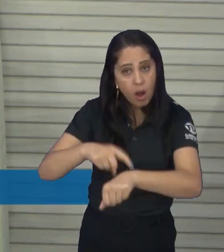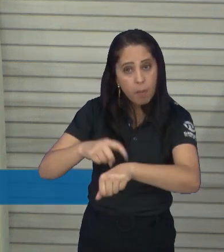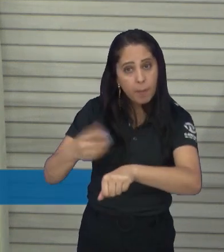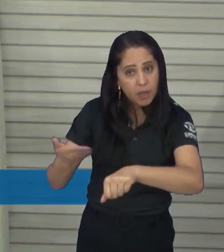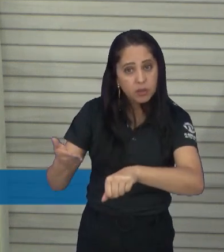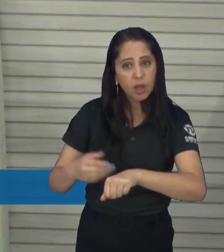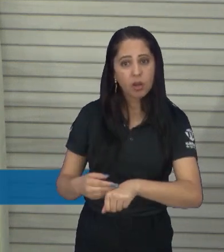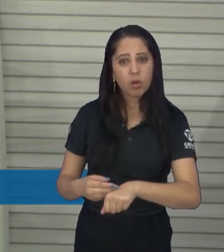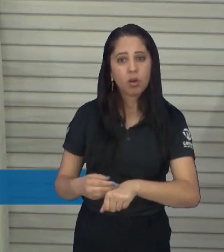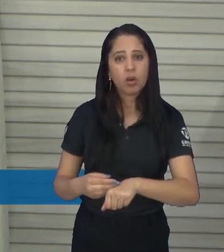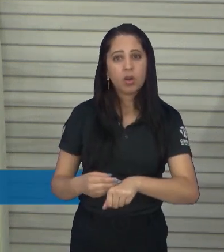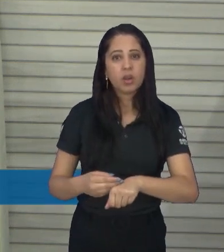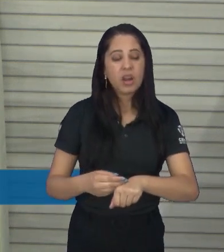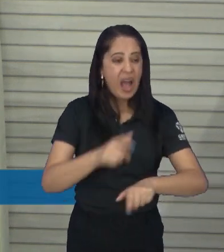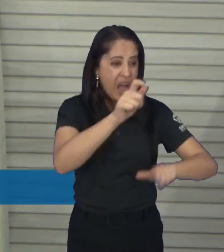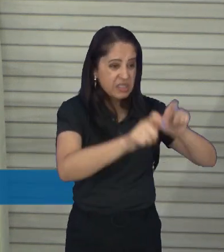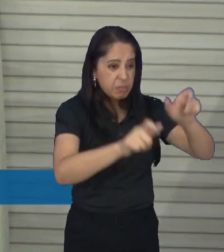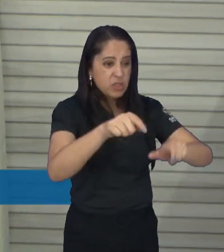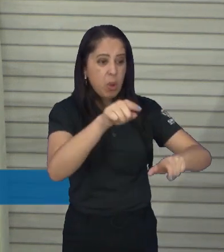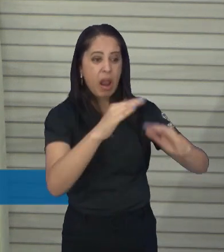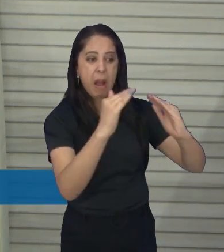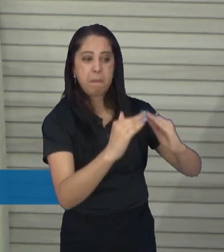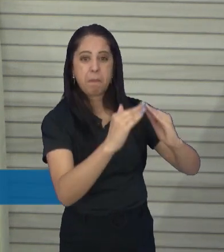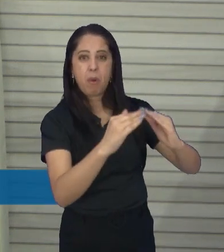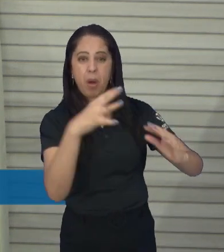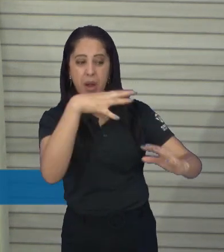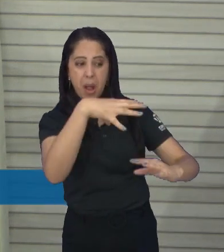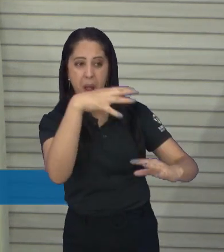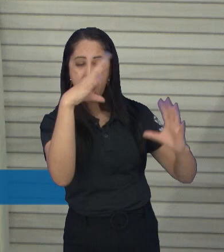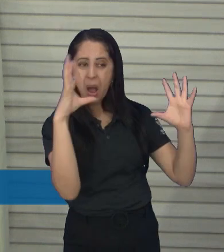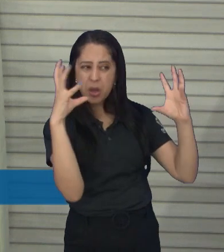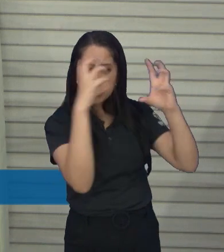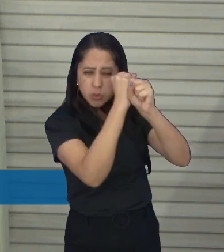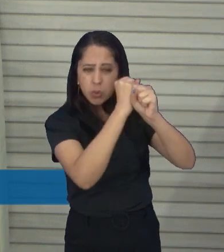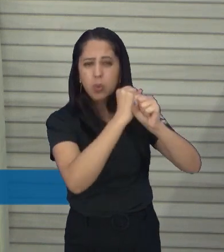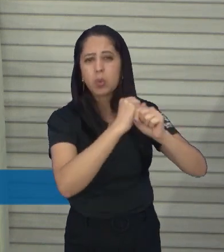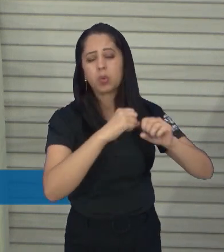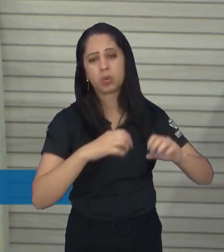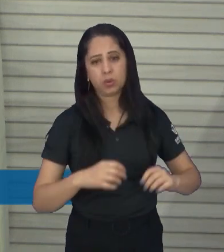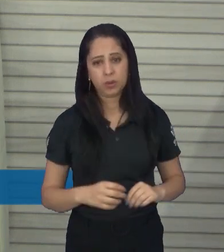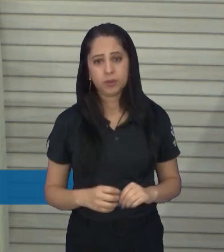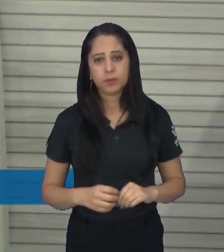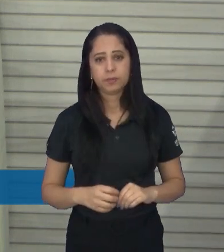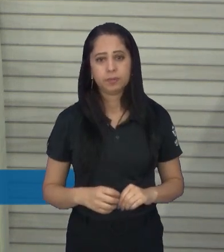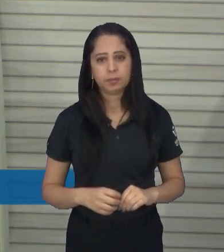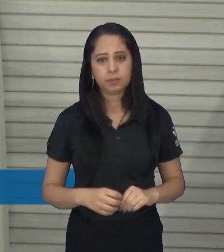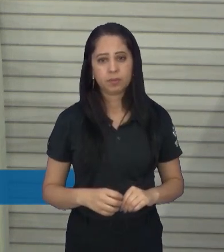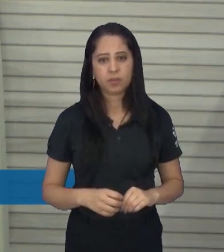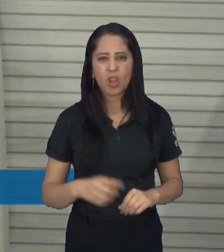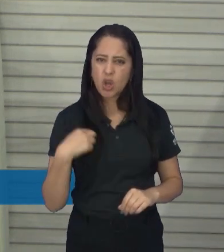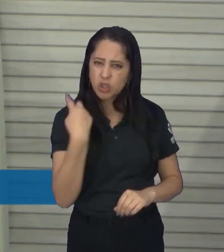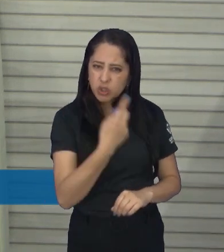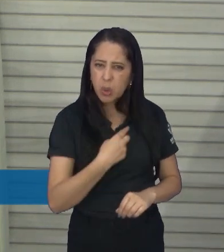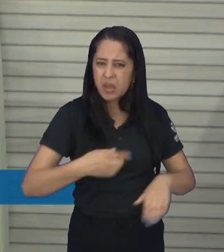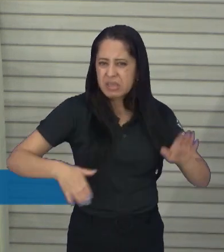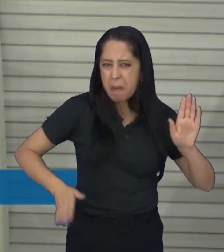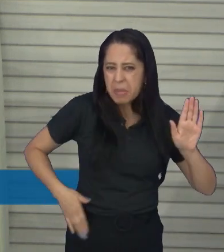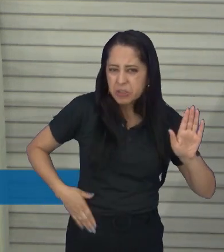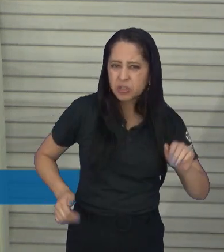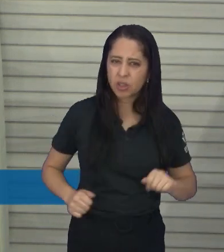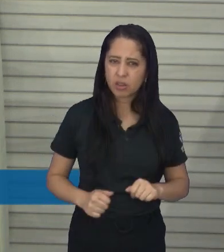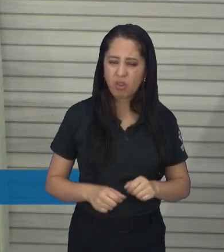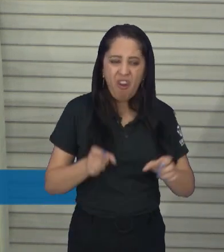o pessoal no escuro lá no nosso Viela porque nós estamos condenado Como que como Marginal e traficante